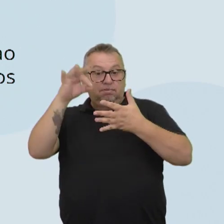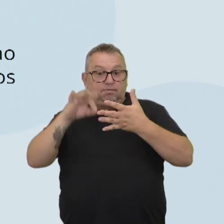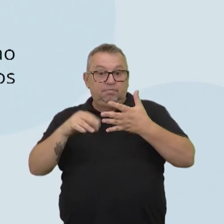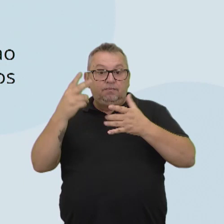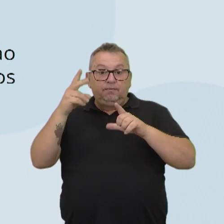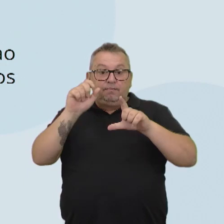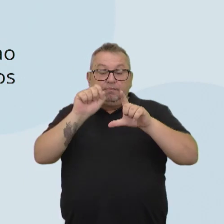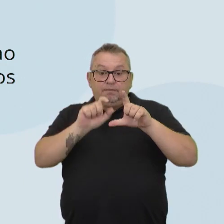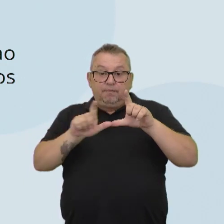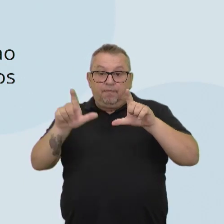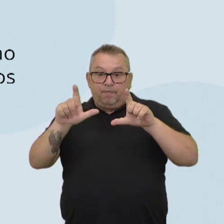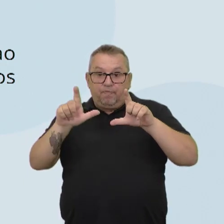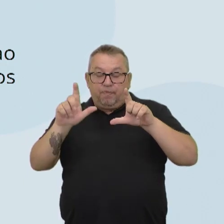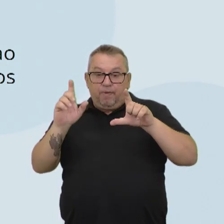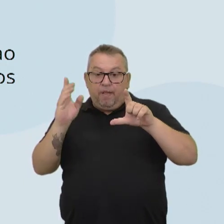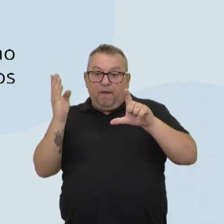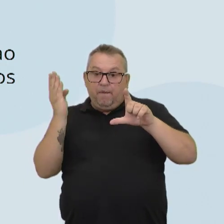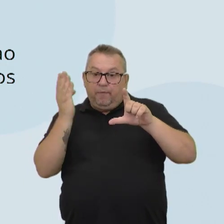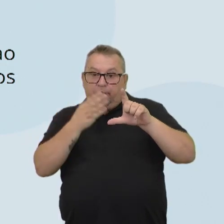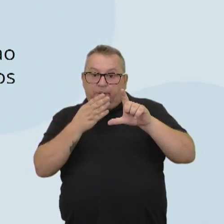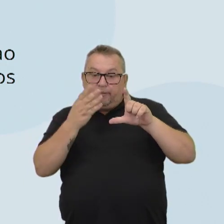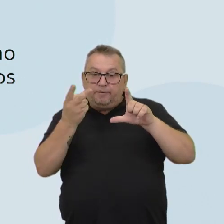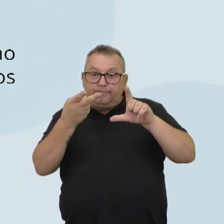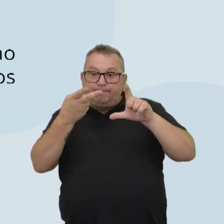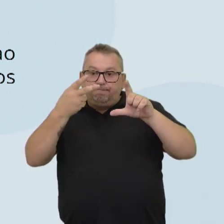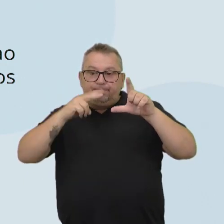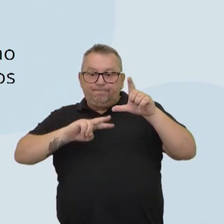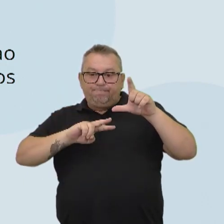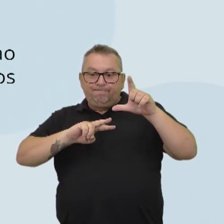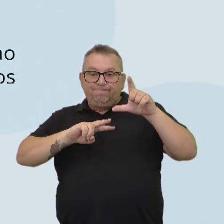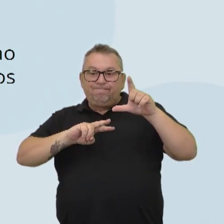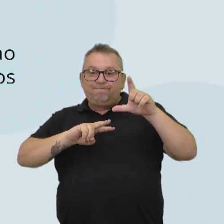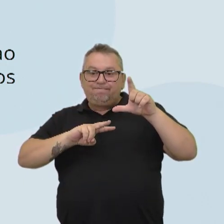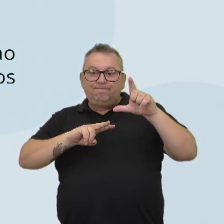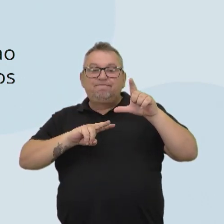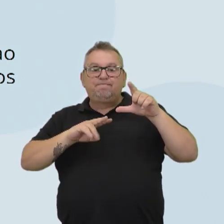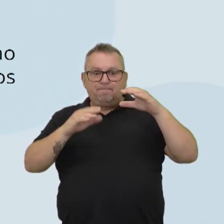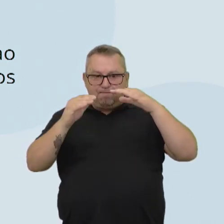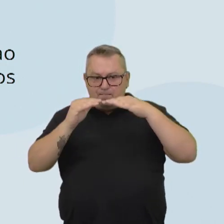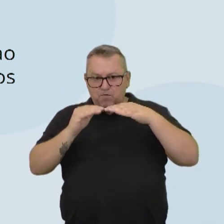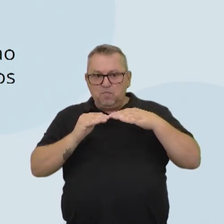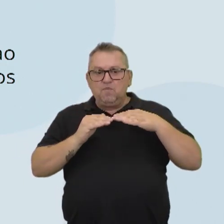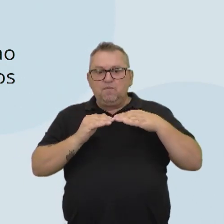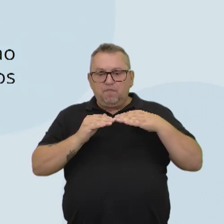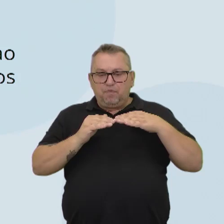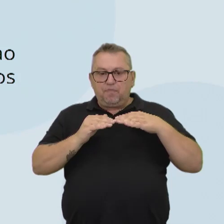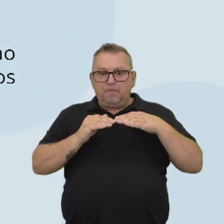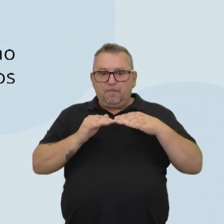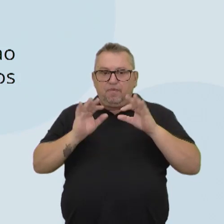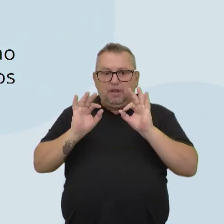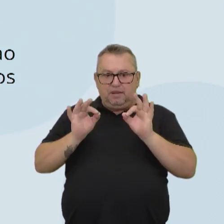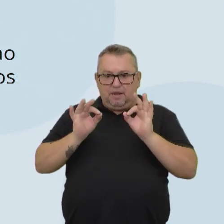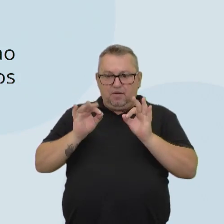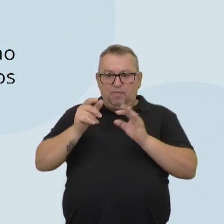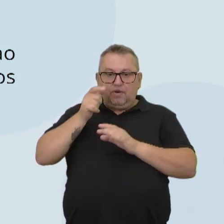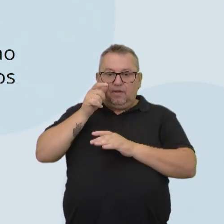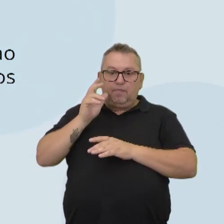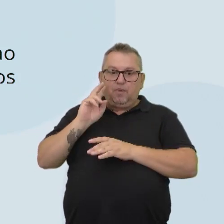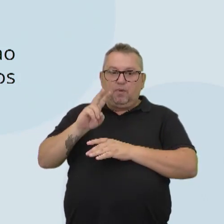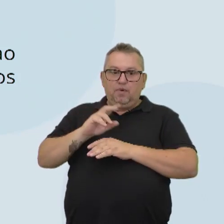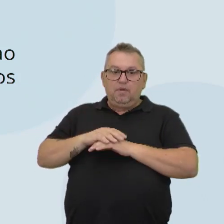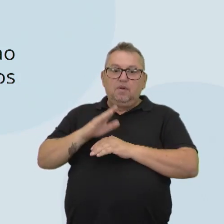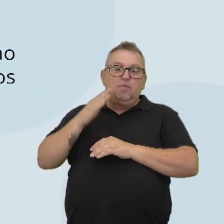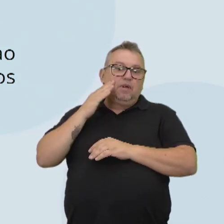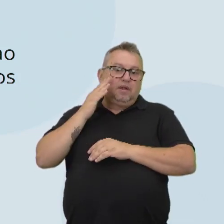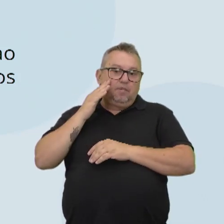duas grandezas são diretamente ou inversamente proporcionais. Sim. E aí tem um truque, tá, Tony, pra gente saber, ó.